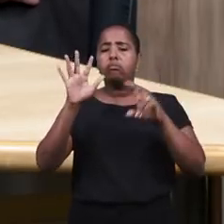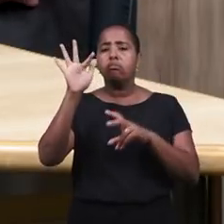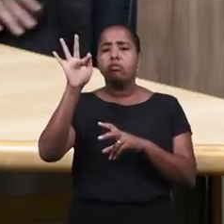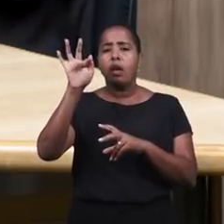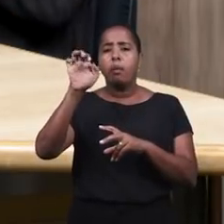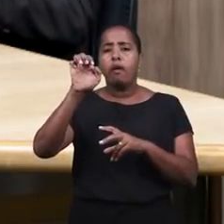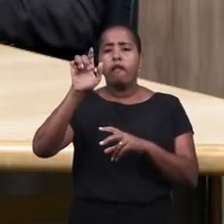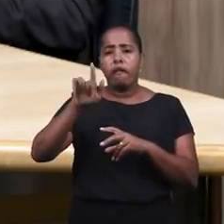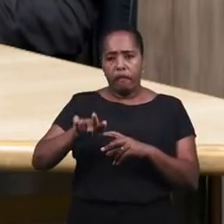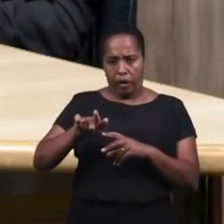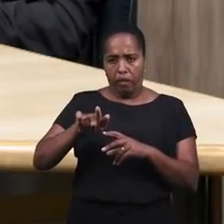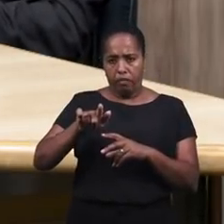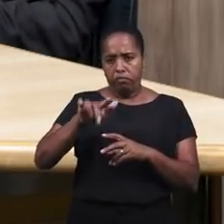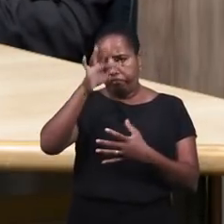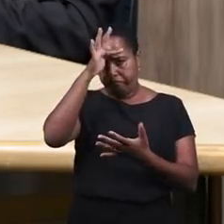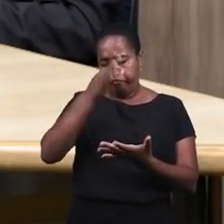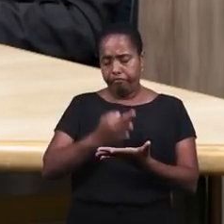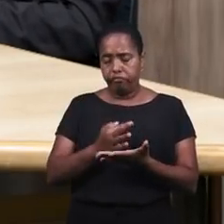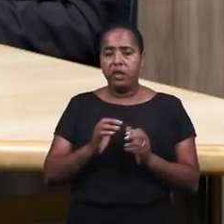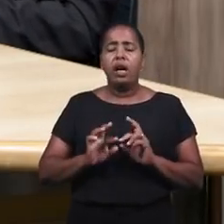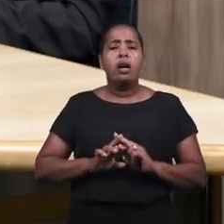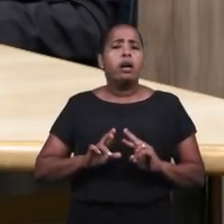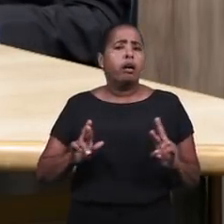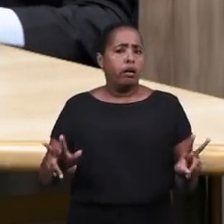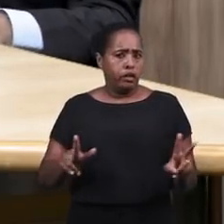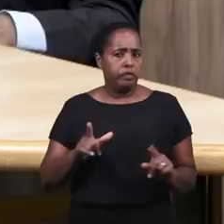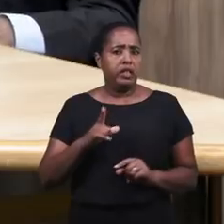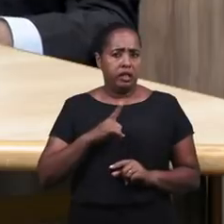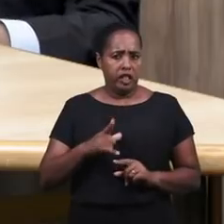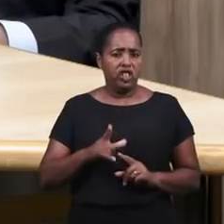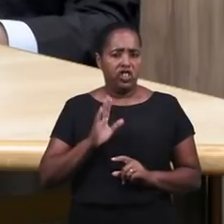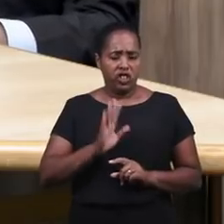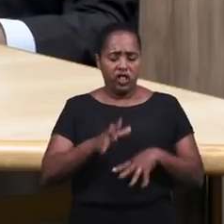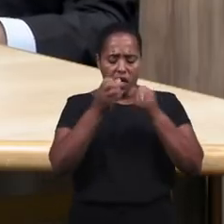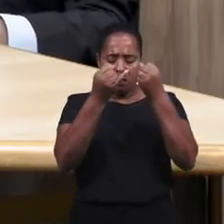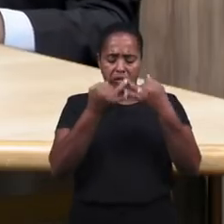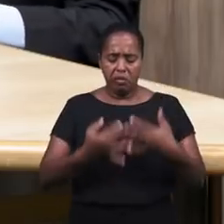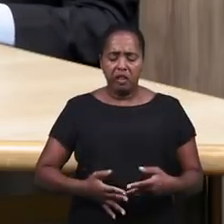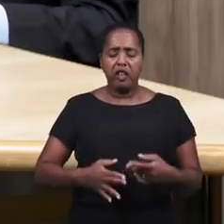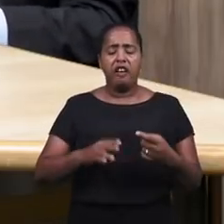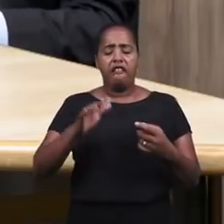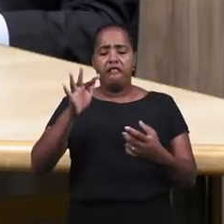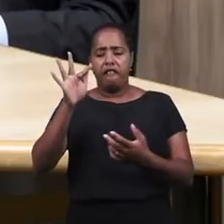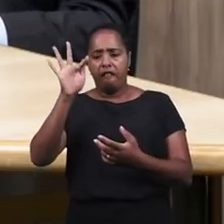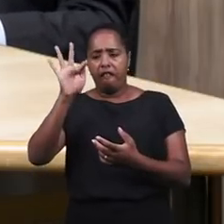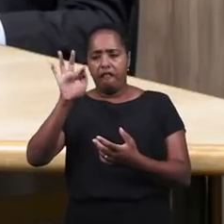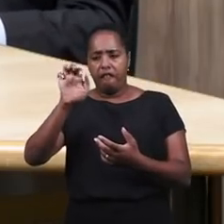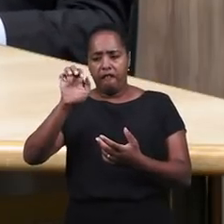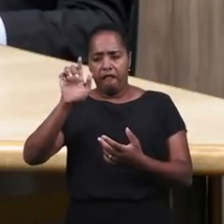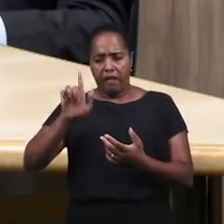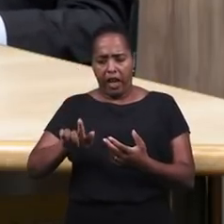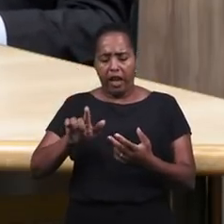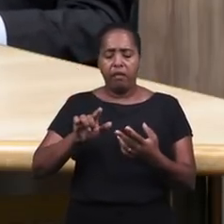fé. Há uma diferença, eu já disse isso várias vezes, entre fé e crer.